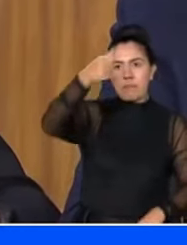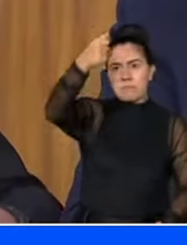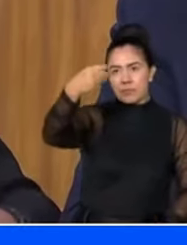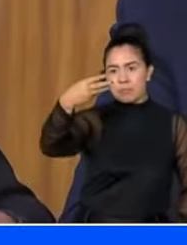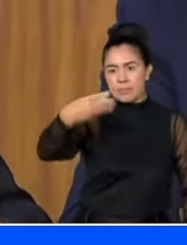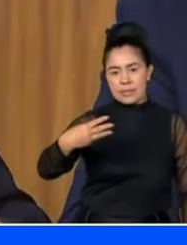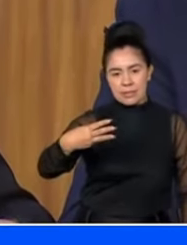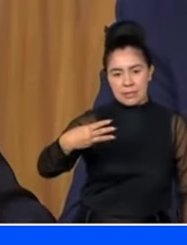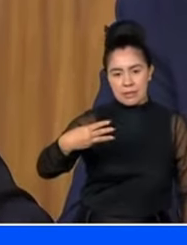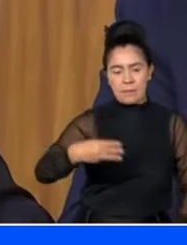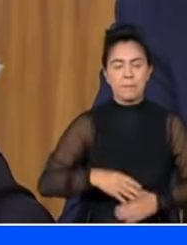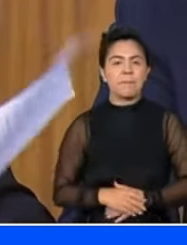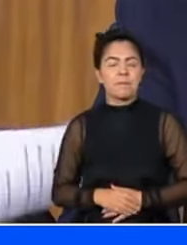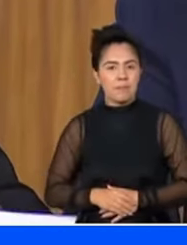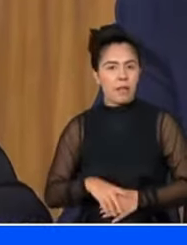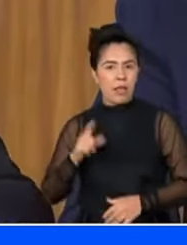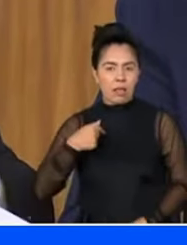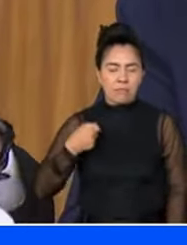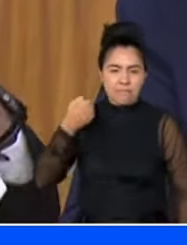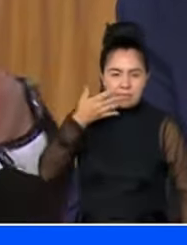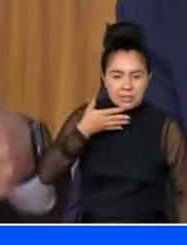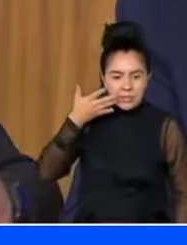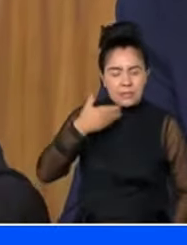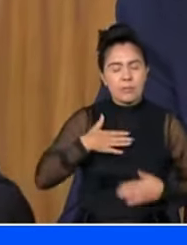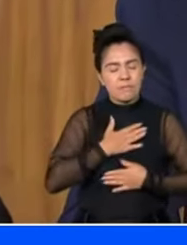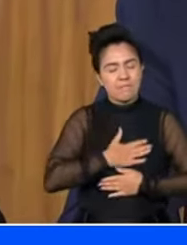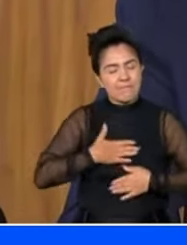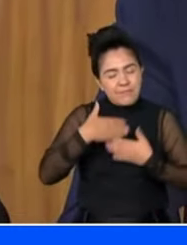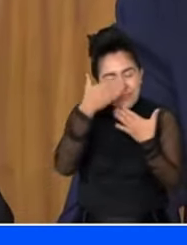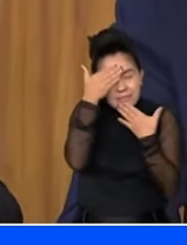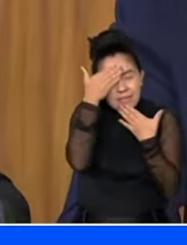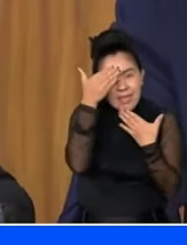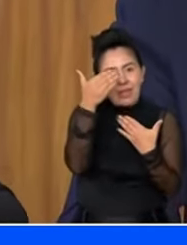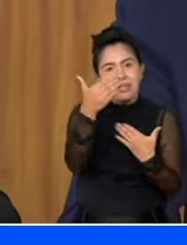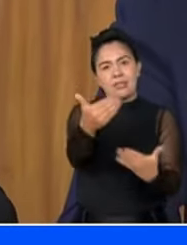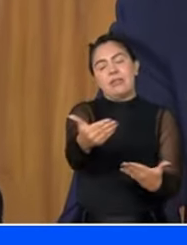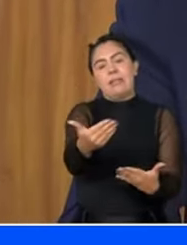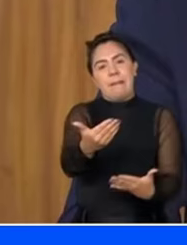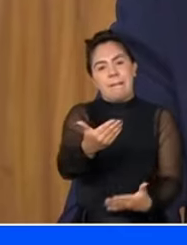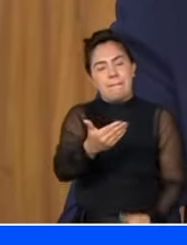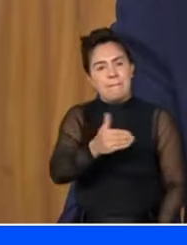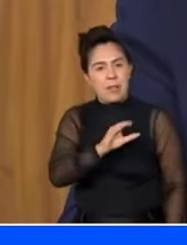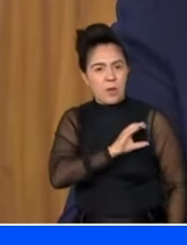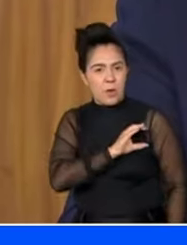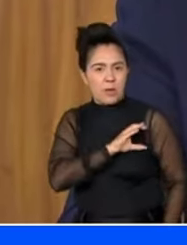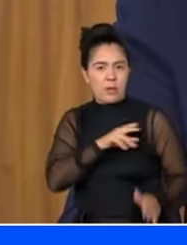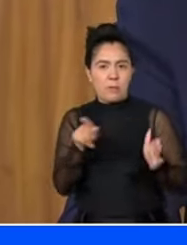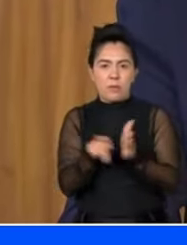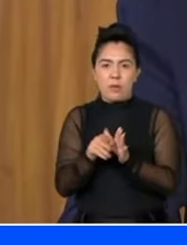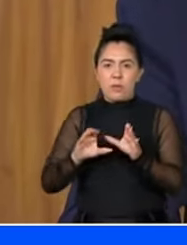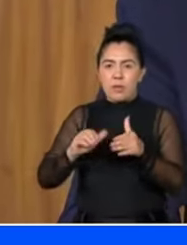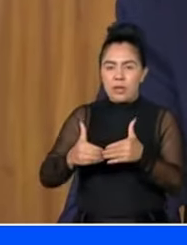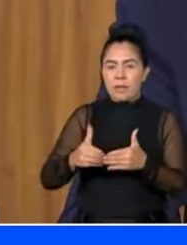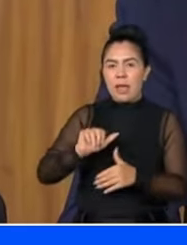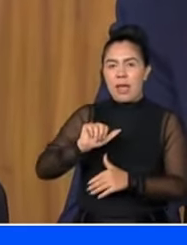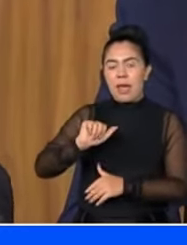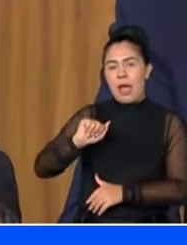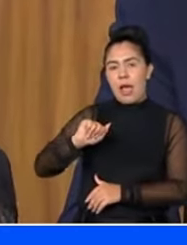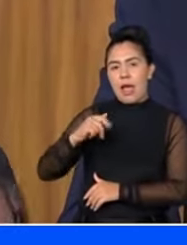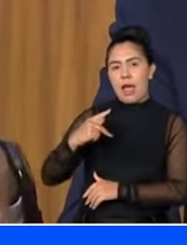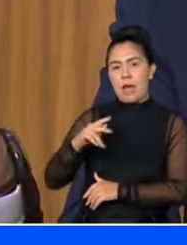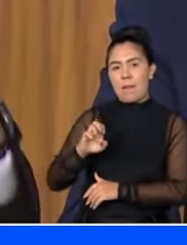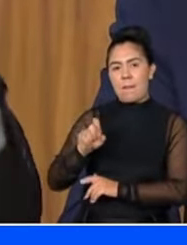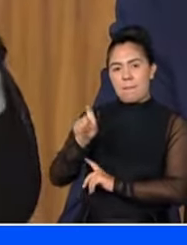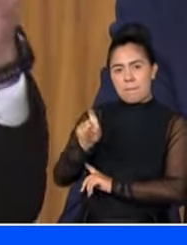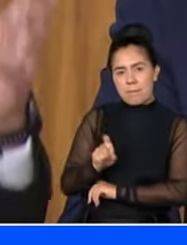Essas são as minhas falas, presidente. Eu queria muito agradecer aos colegas da Apex, que organizaram, o time todo da Apex,